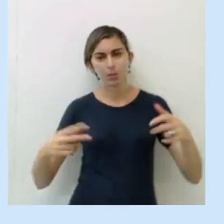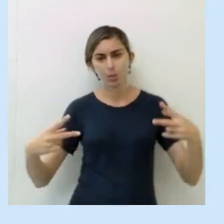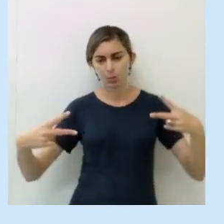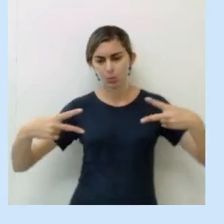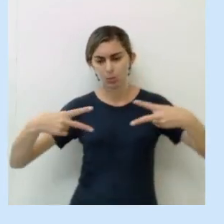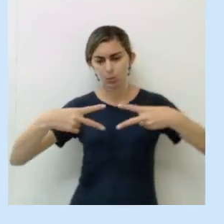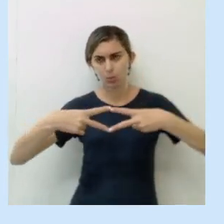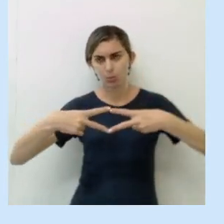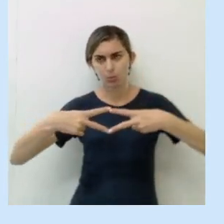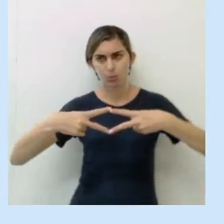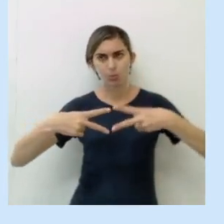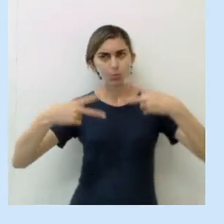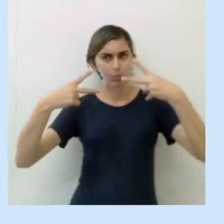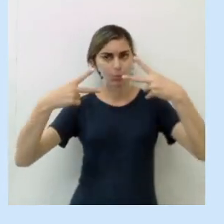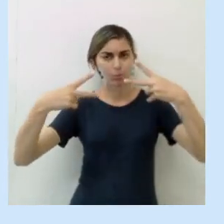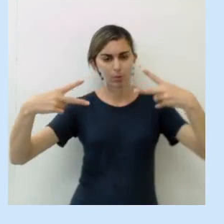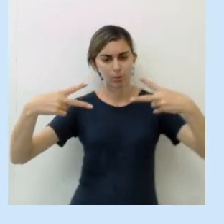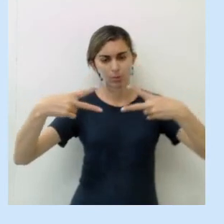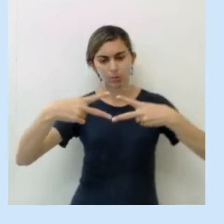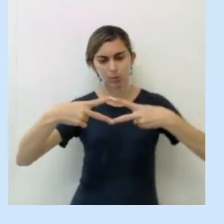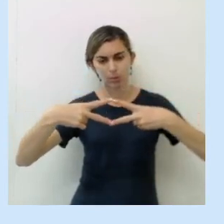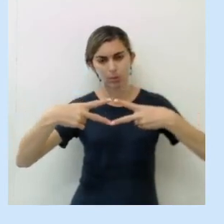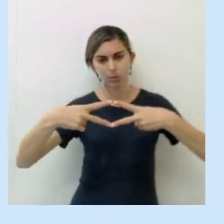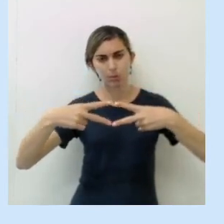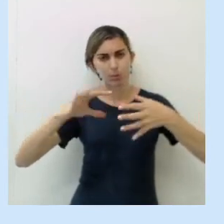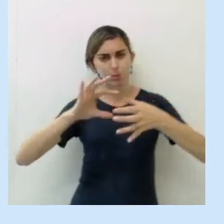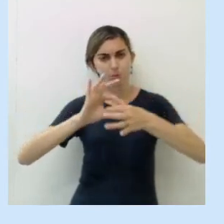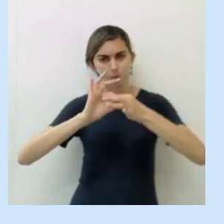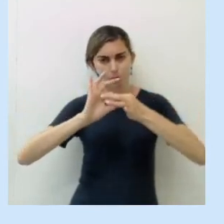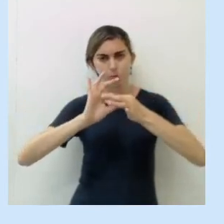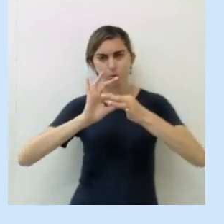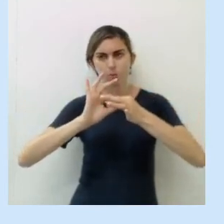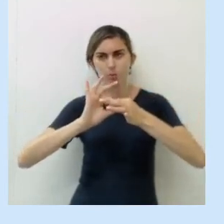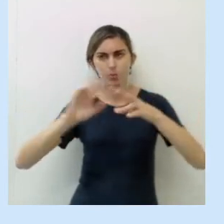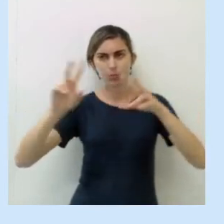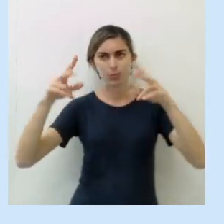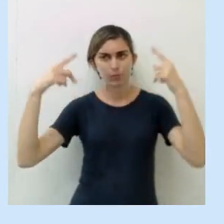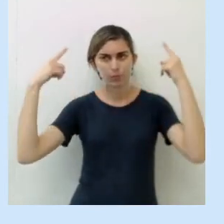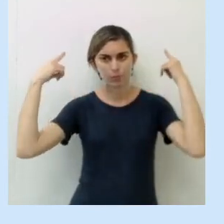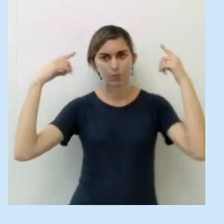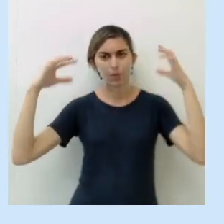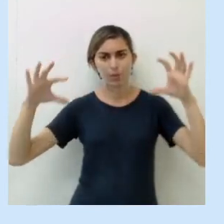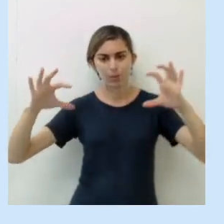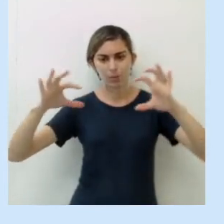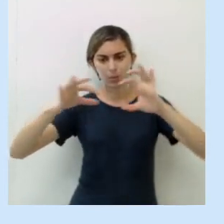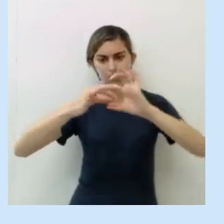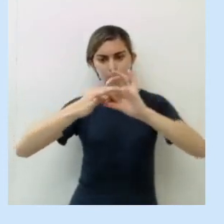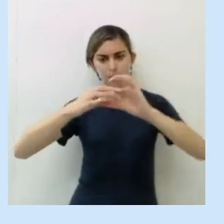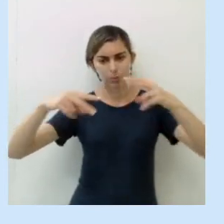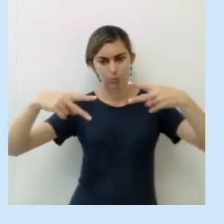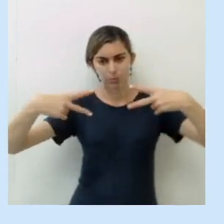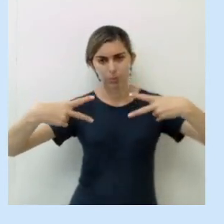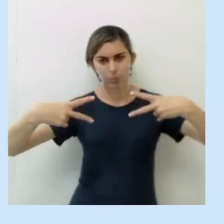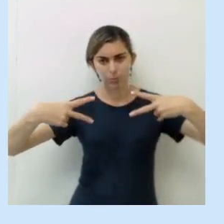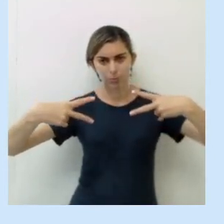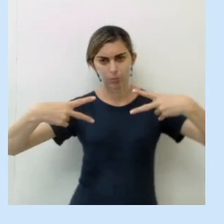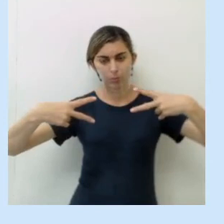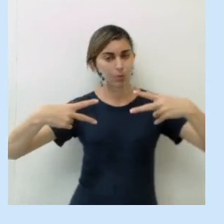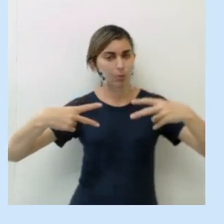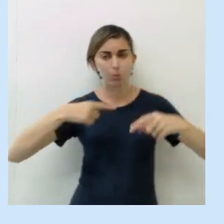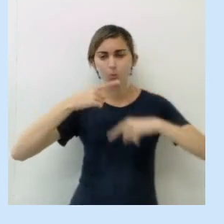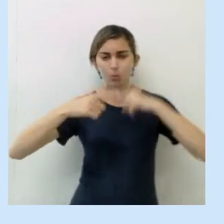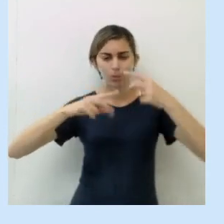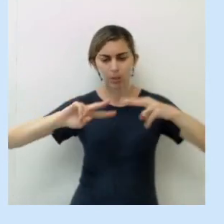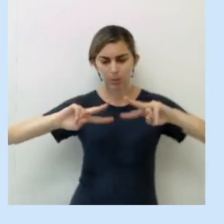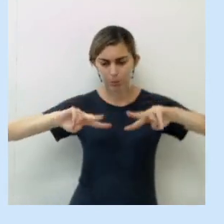uma ligação pi envolvida no processo. E essa ligação pi, como a tela está mostrando aí, impede que eu gire a